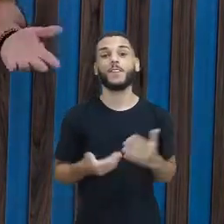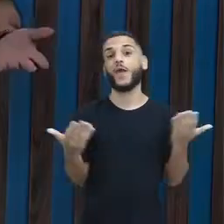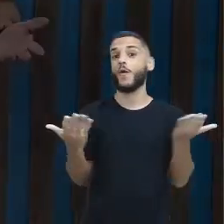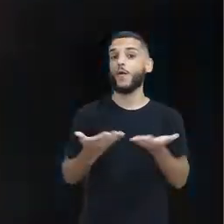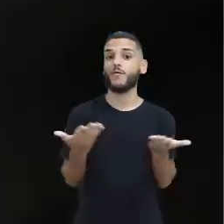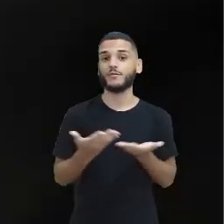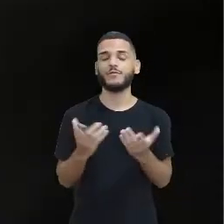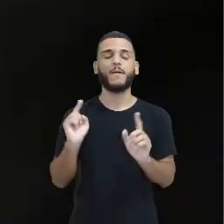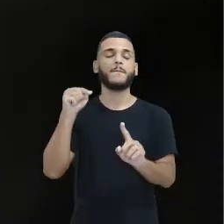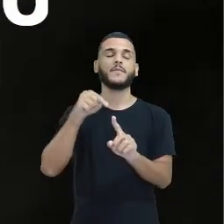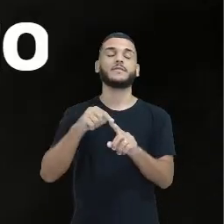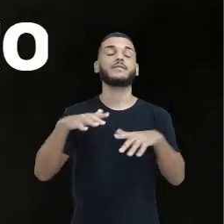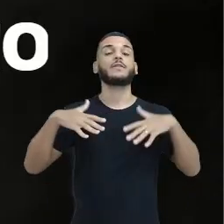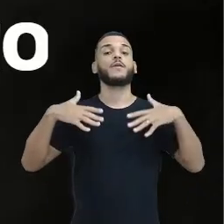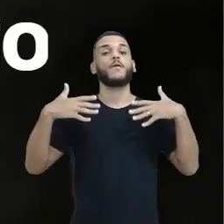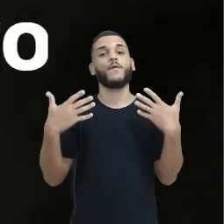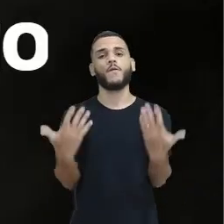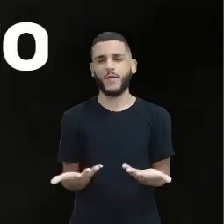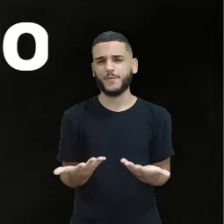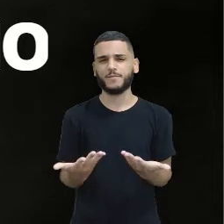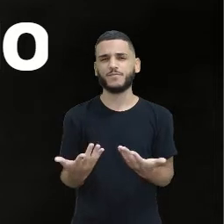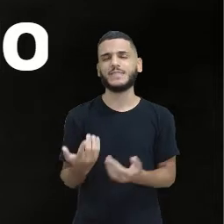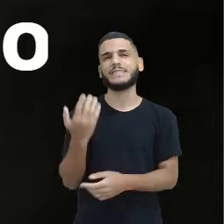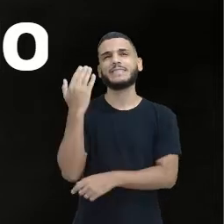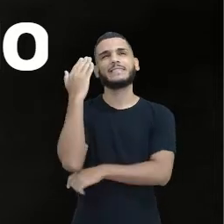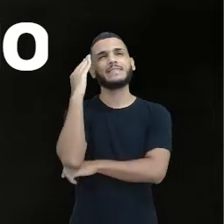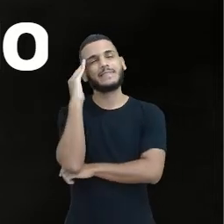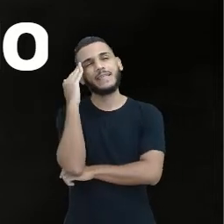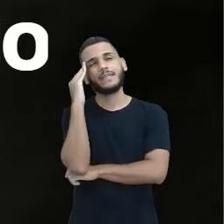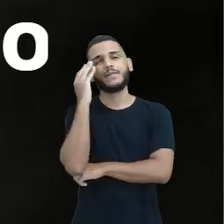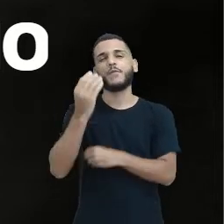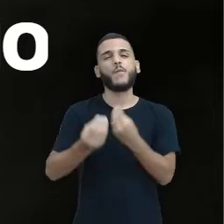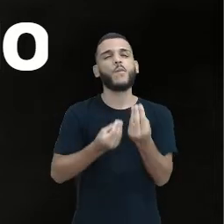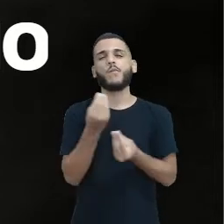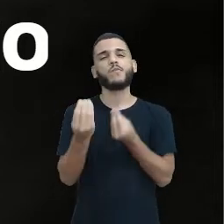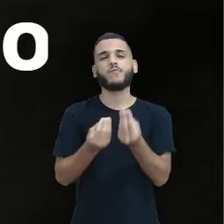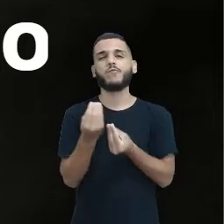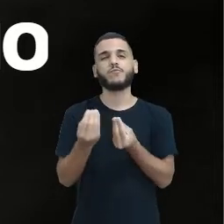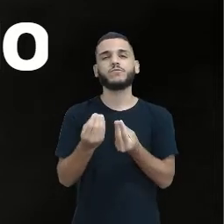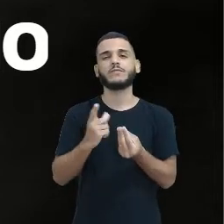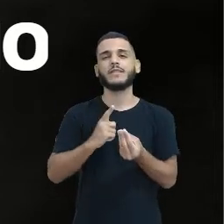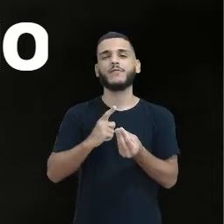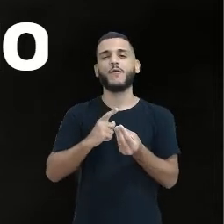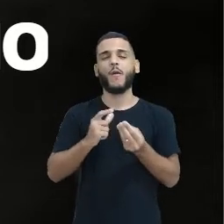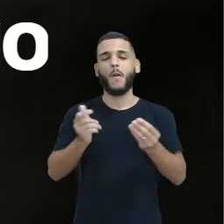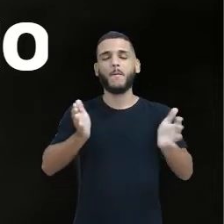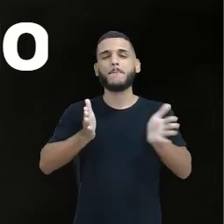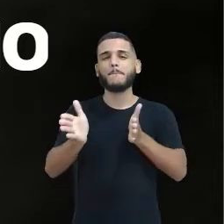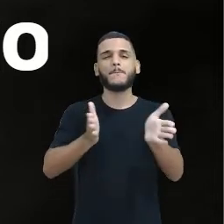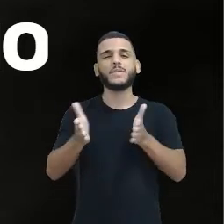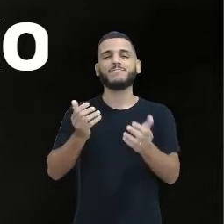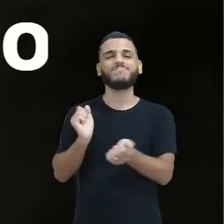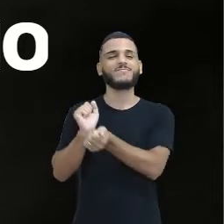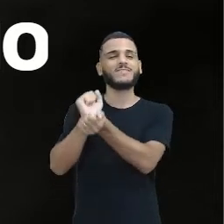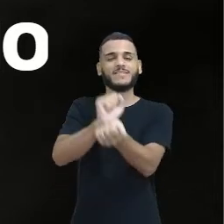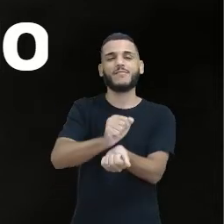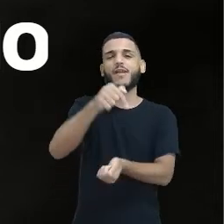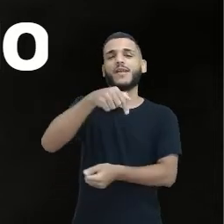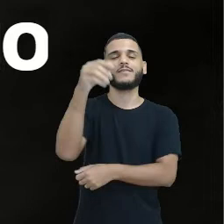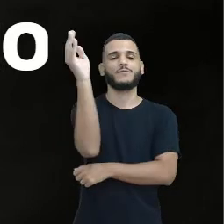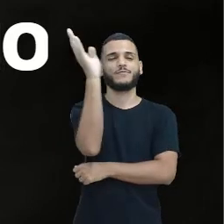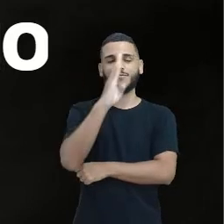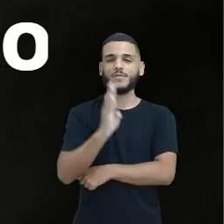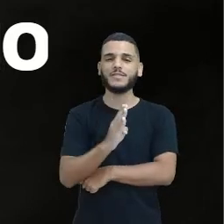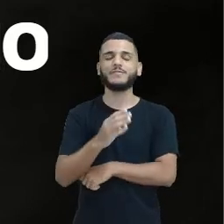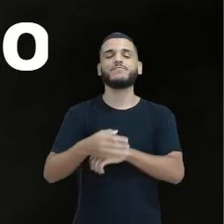o objetivo da nossa aula é tentar entender como ocorreu a escravização dos negros africanos no Brasil. Então, vejam,